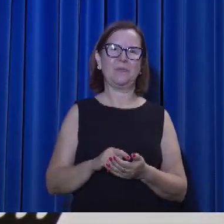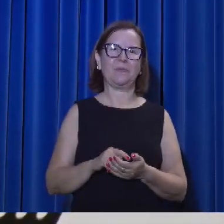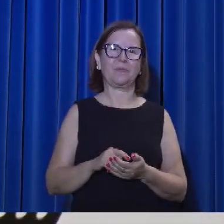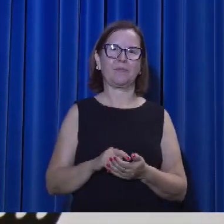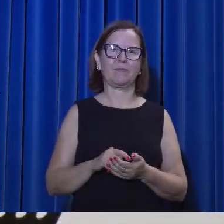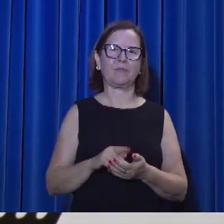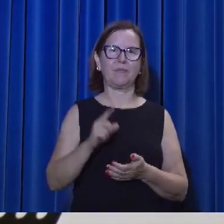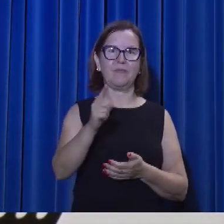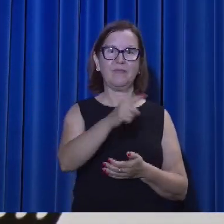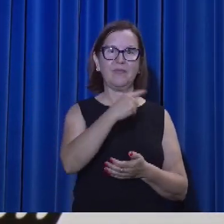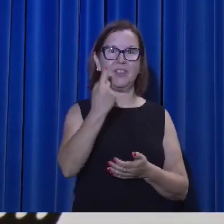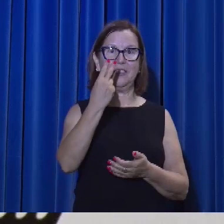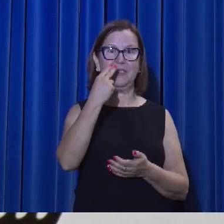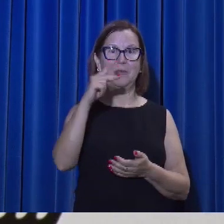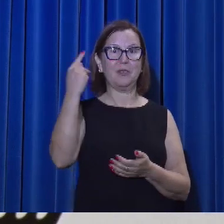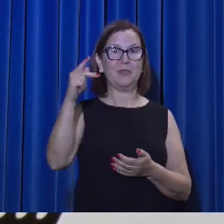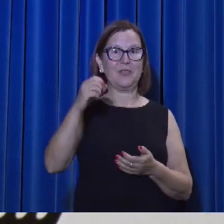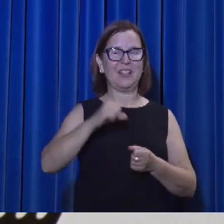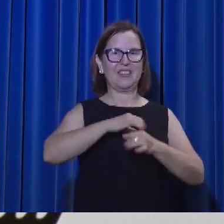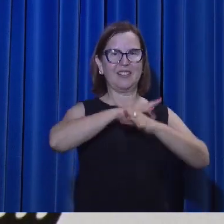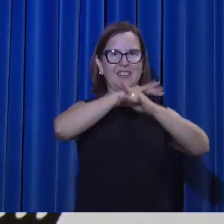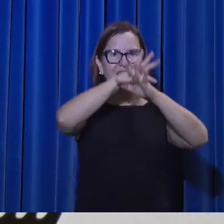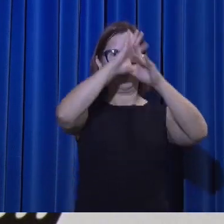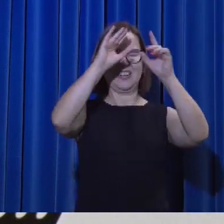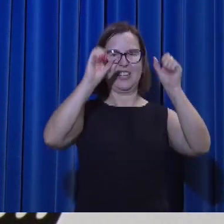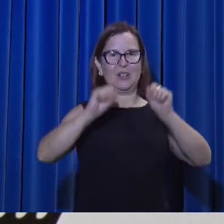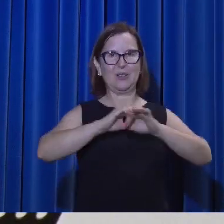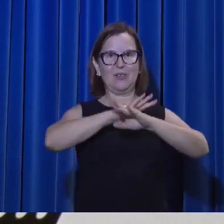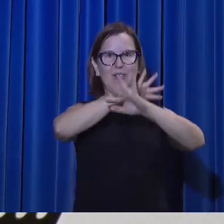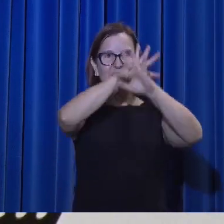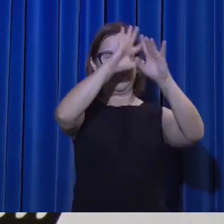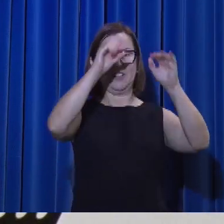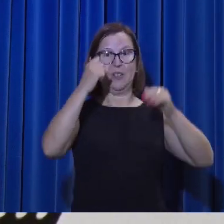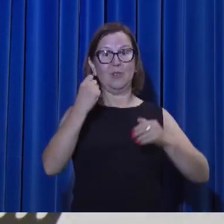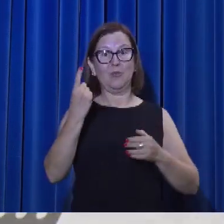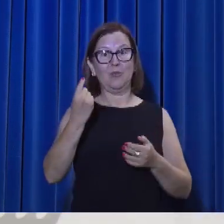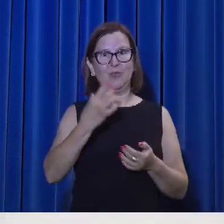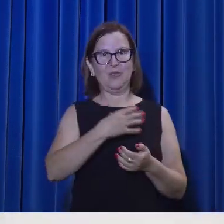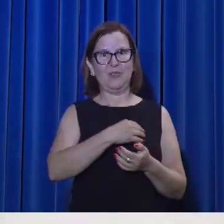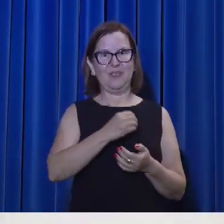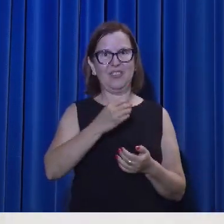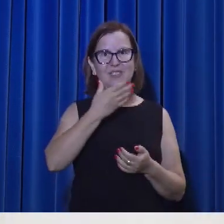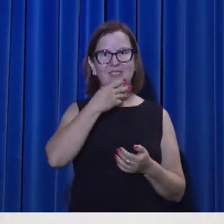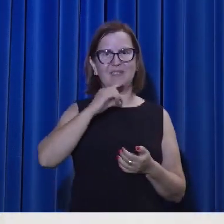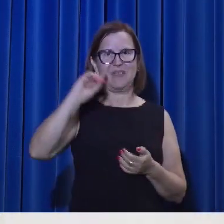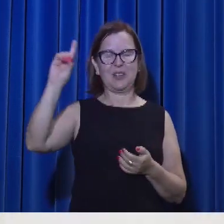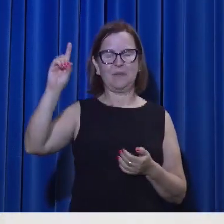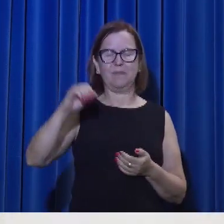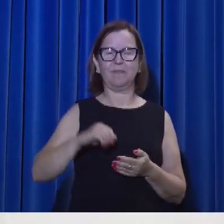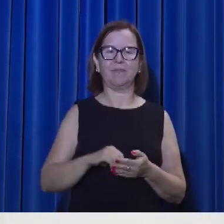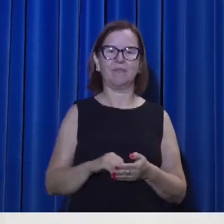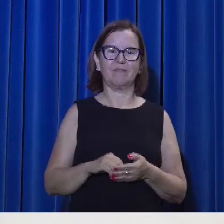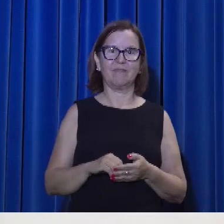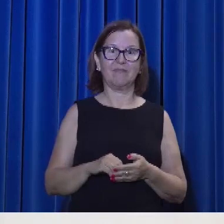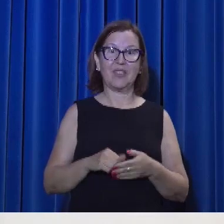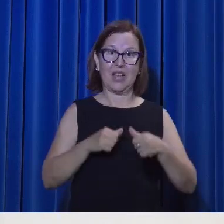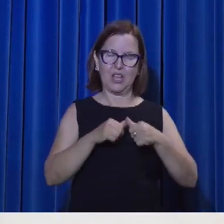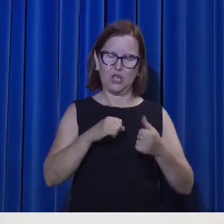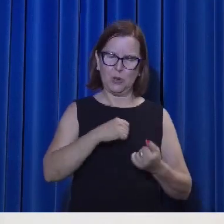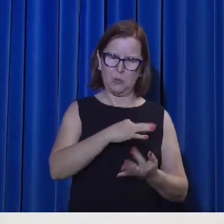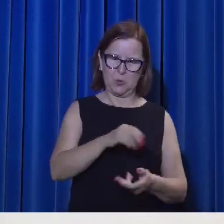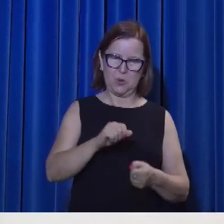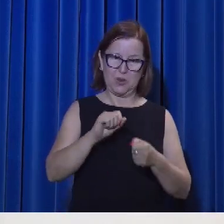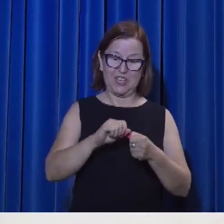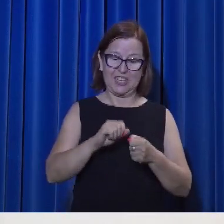E nós vimos a sua glória, glória como do unigênito do Pai. Meus irmãos, este mundo que tinha sido criado por Ele,